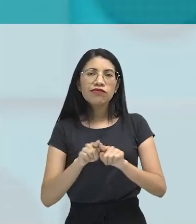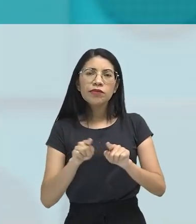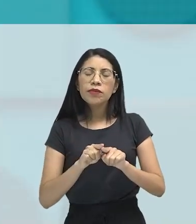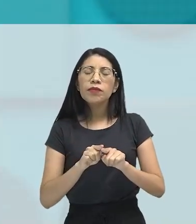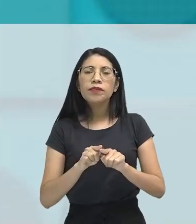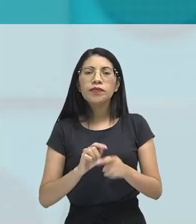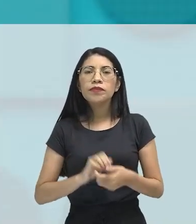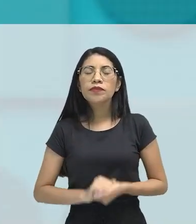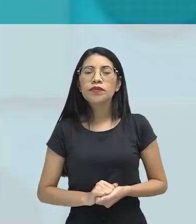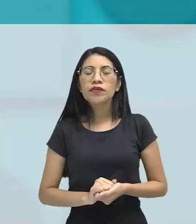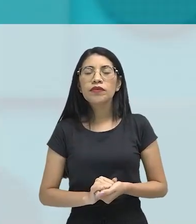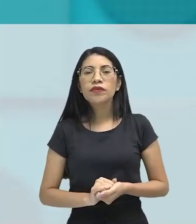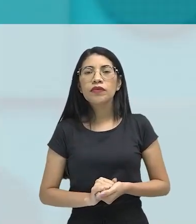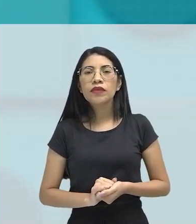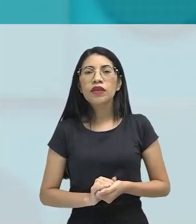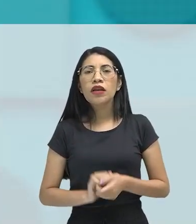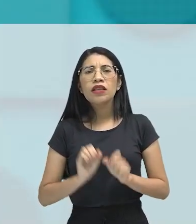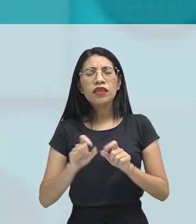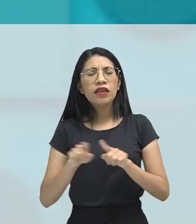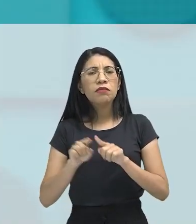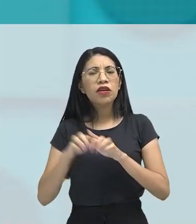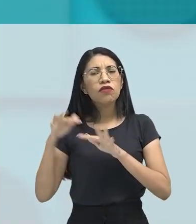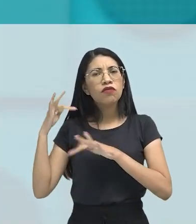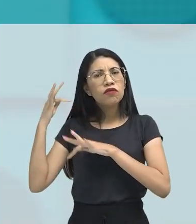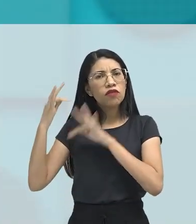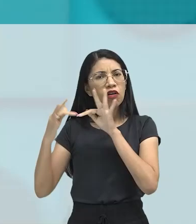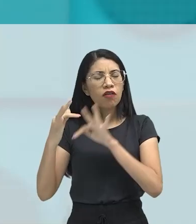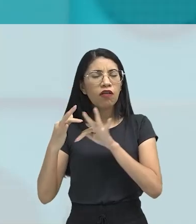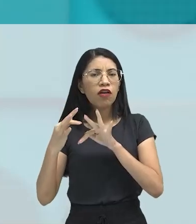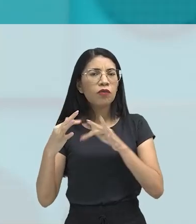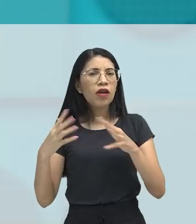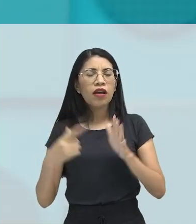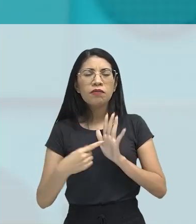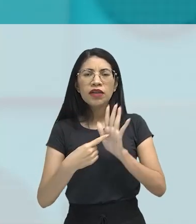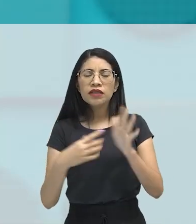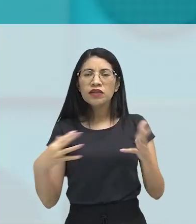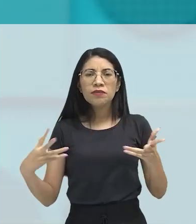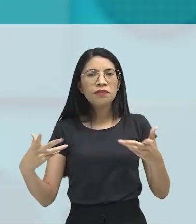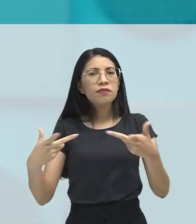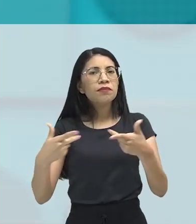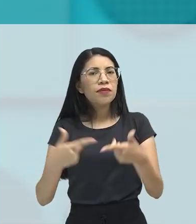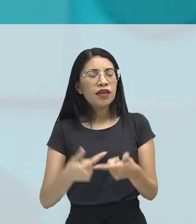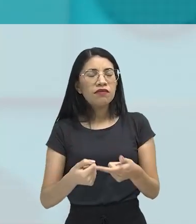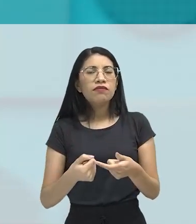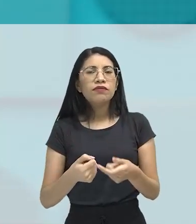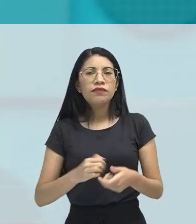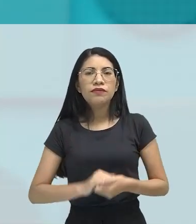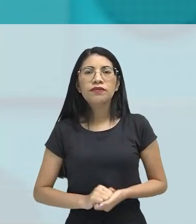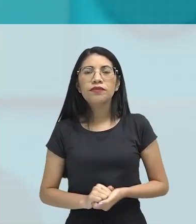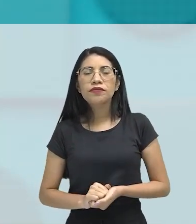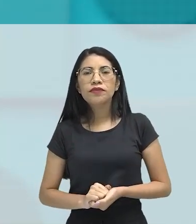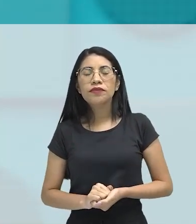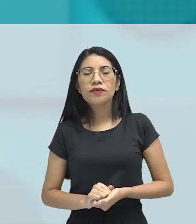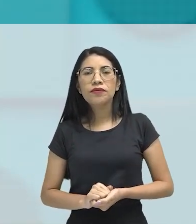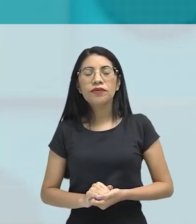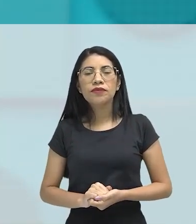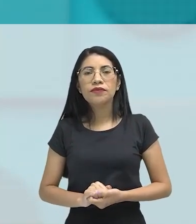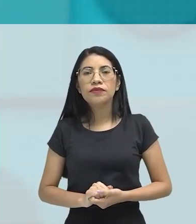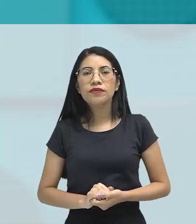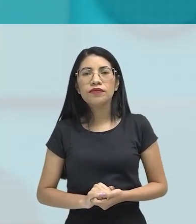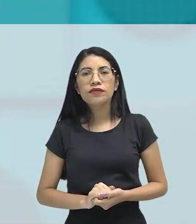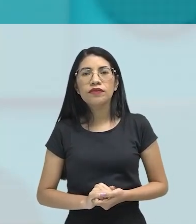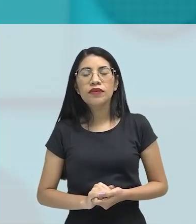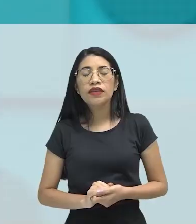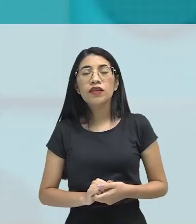uma questão, posso até dizer que folclórica. É um espetáculo atrás do outro, certo? Bom,